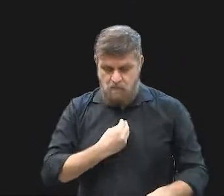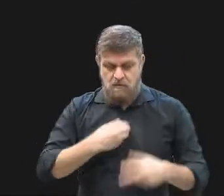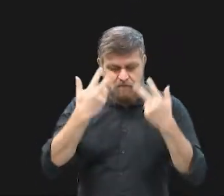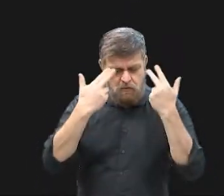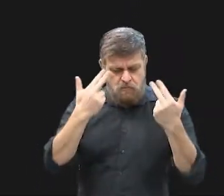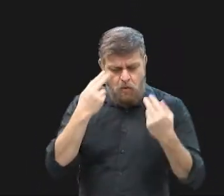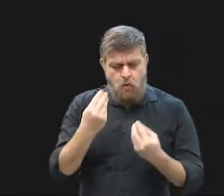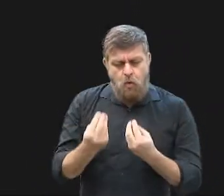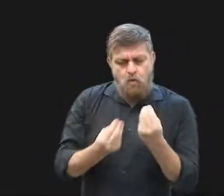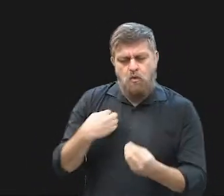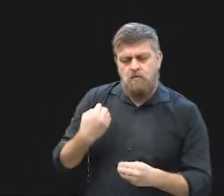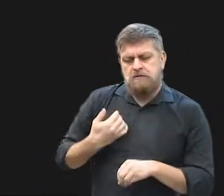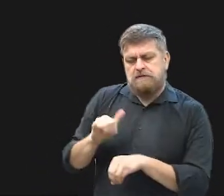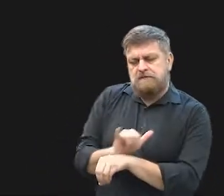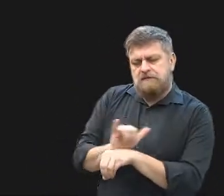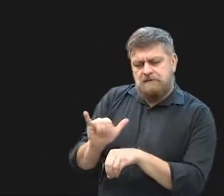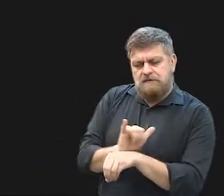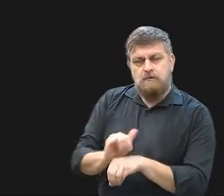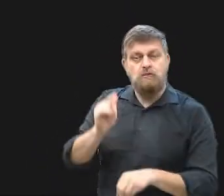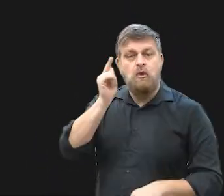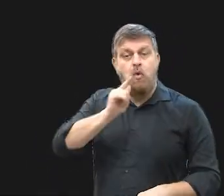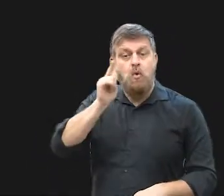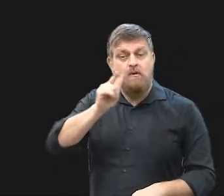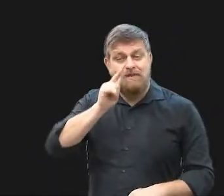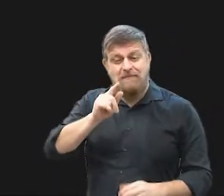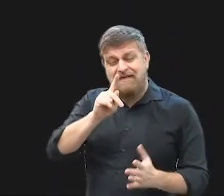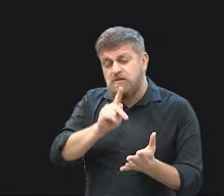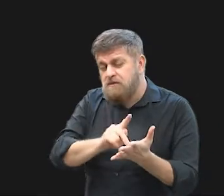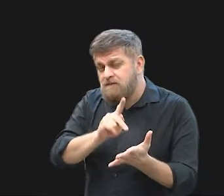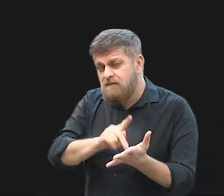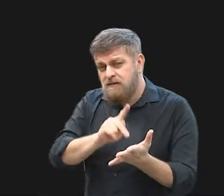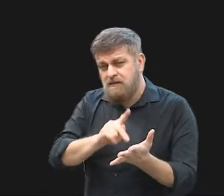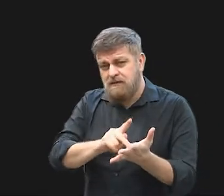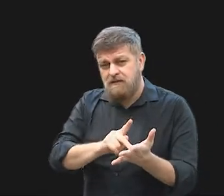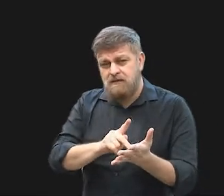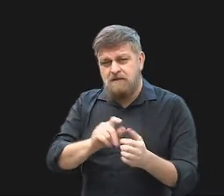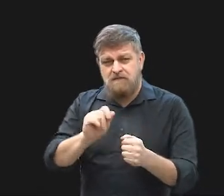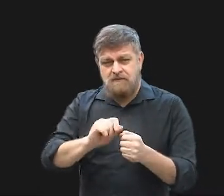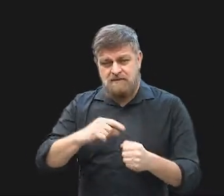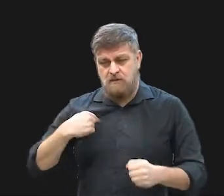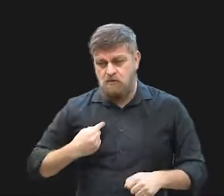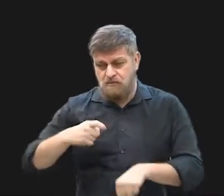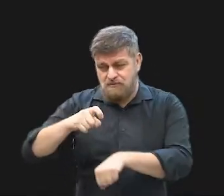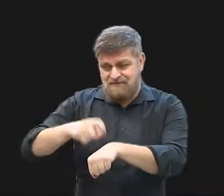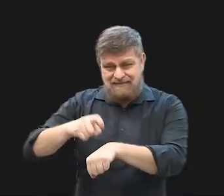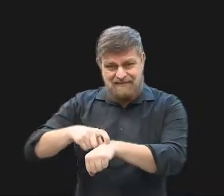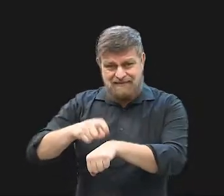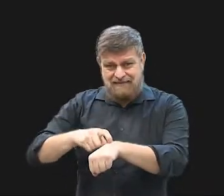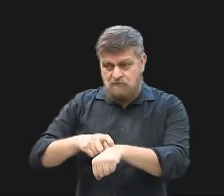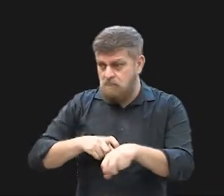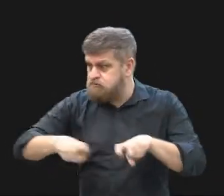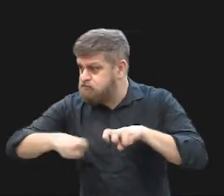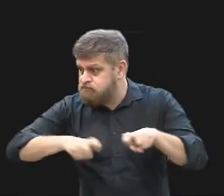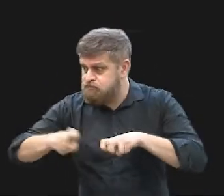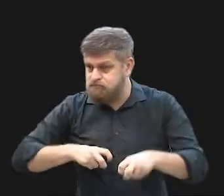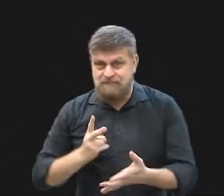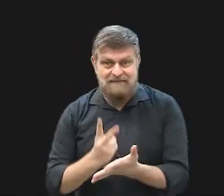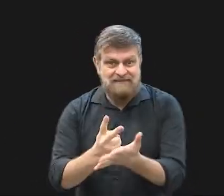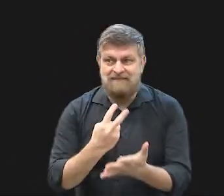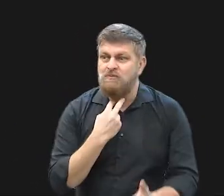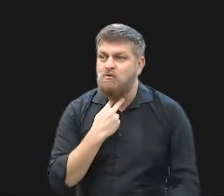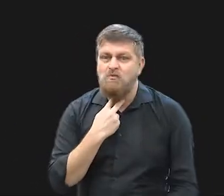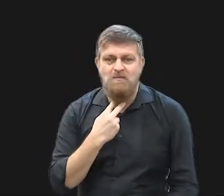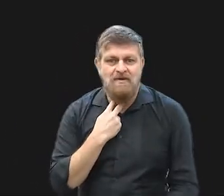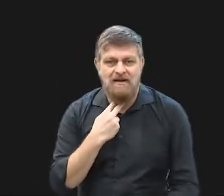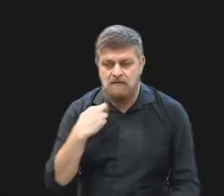gente pode fazer para realmente dar? Eu falo que o nosso tempo, né, está cada vez mais curto, né? Justamente para